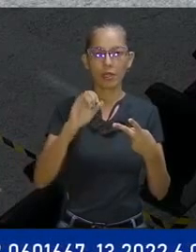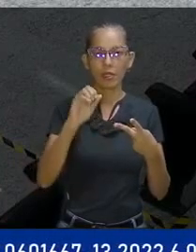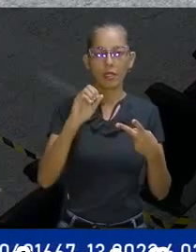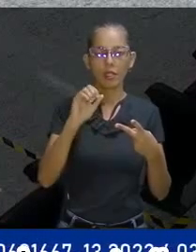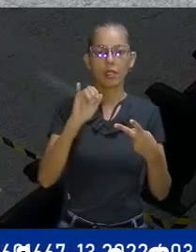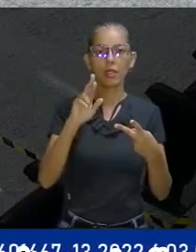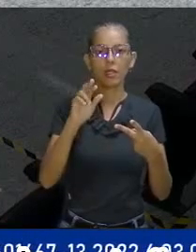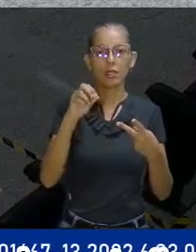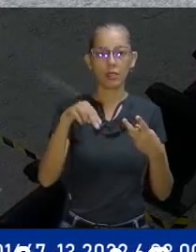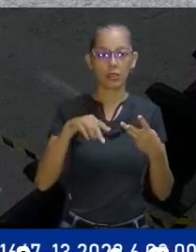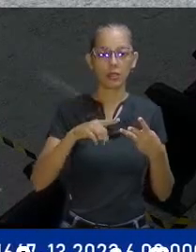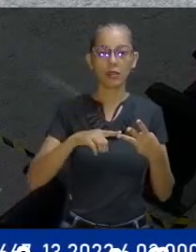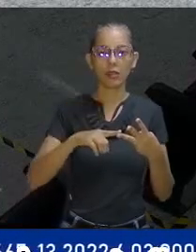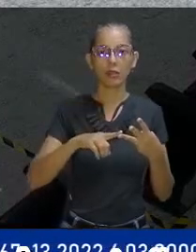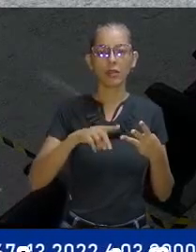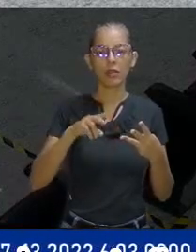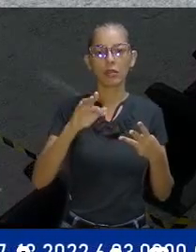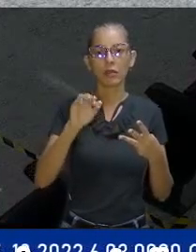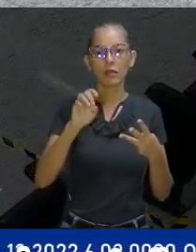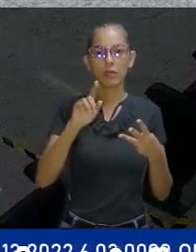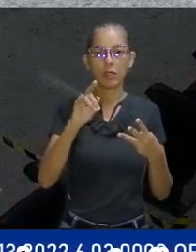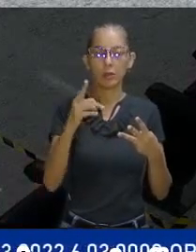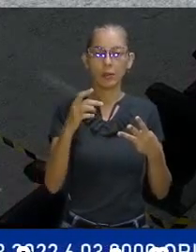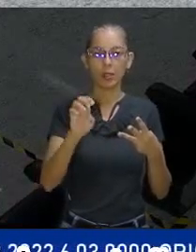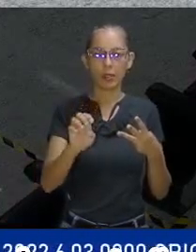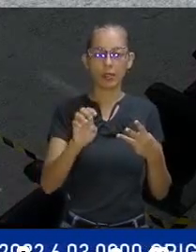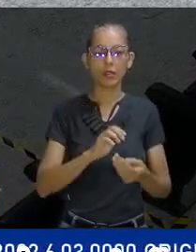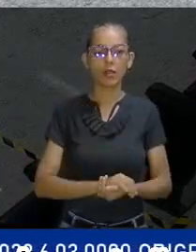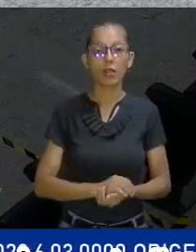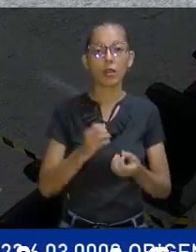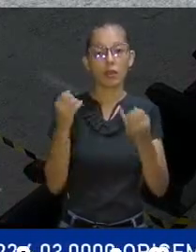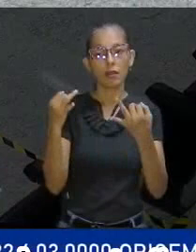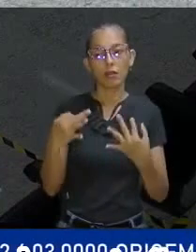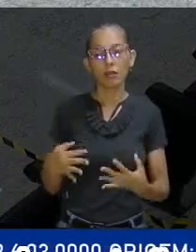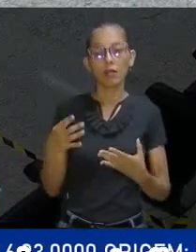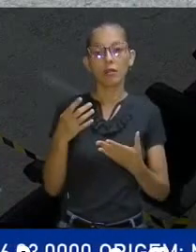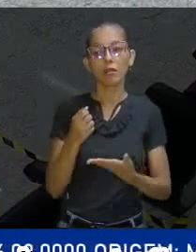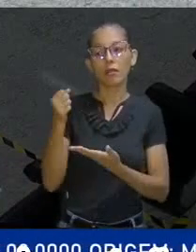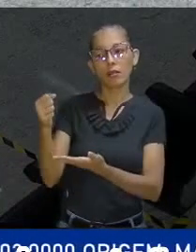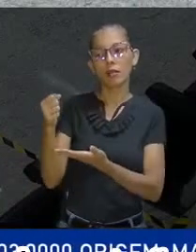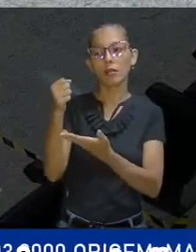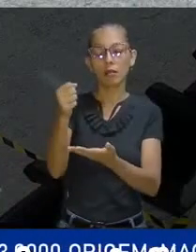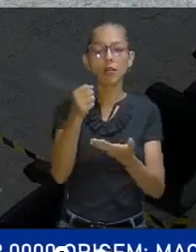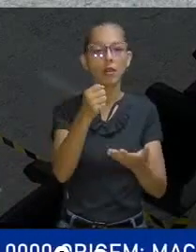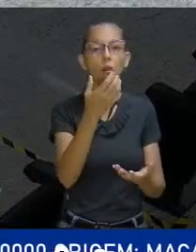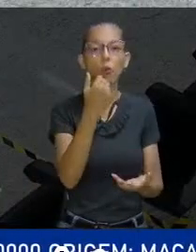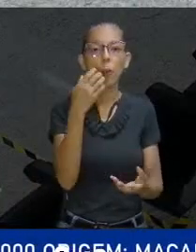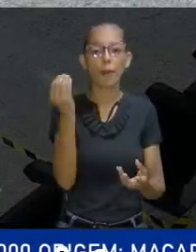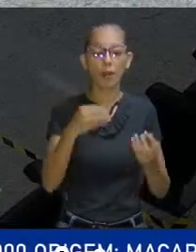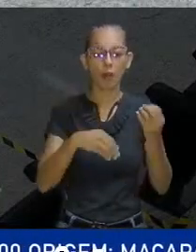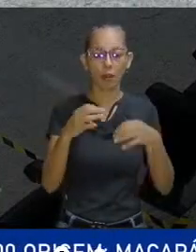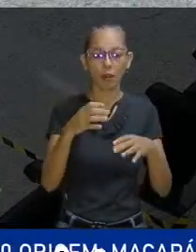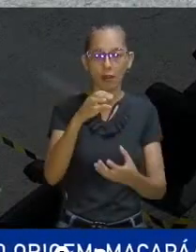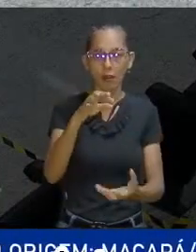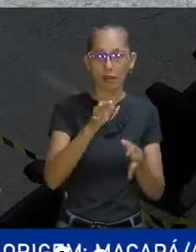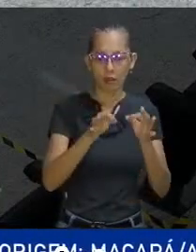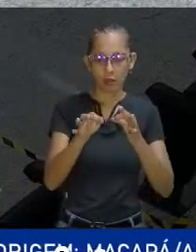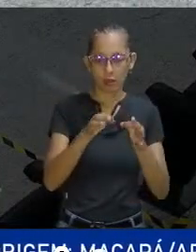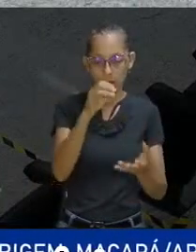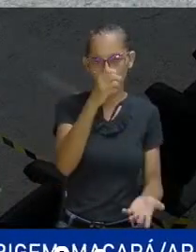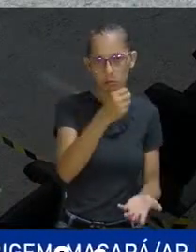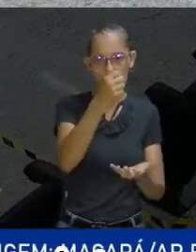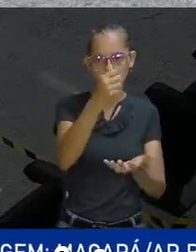Barreto, afirmando que a oferta e entrega de cestas básicas e valores à população em troca de votos caracterizou também abuso de